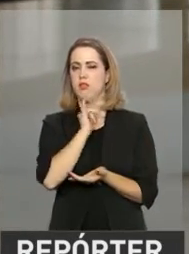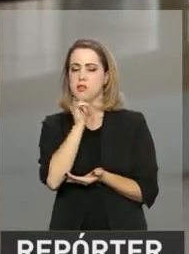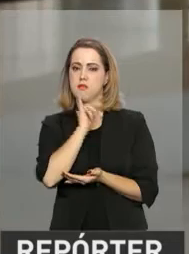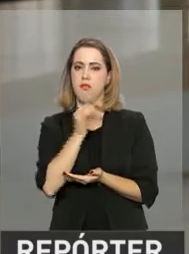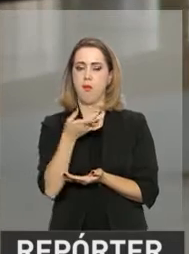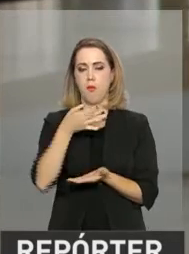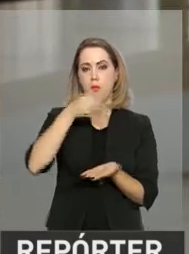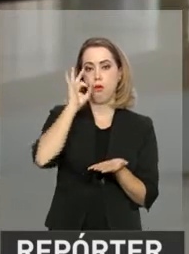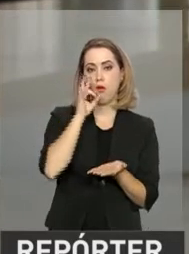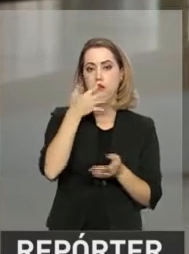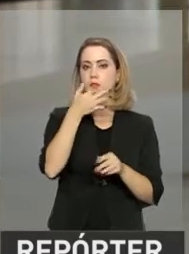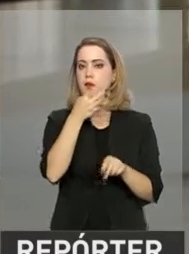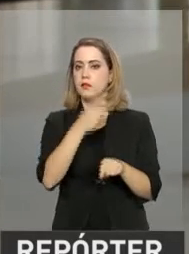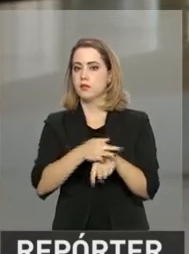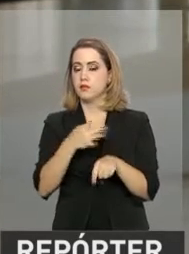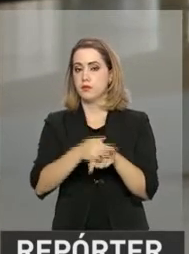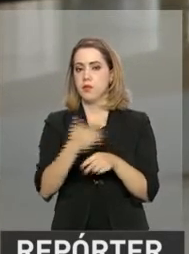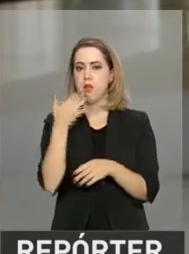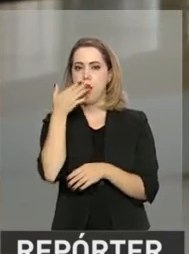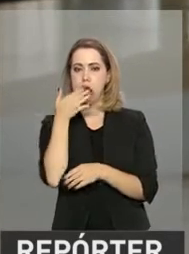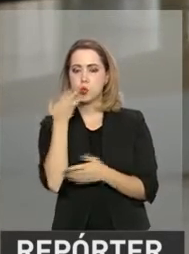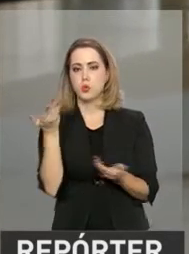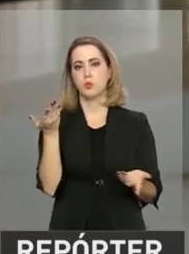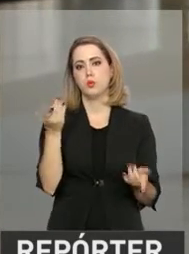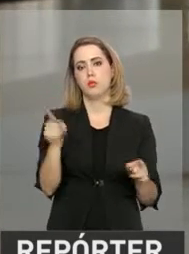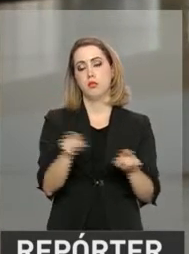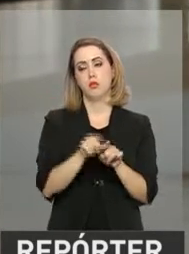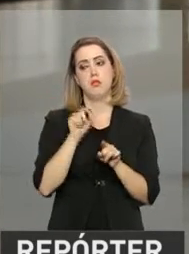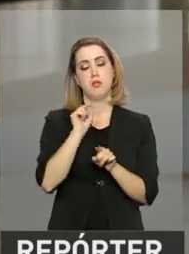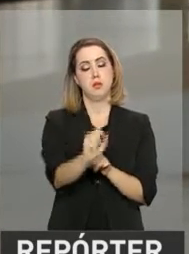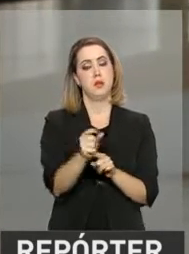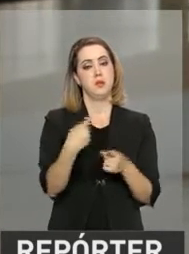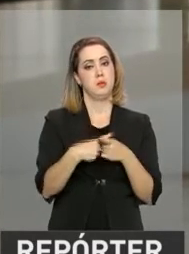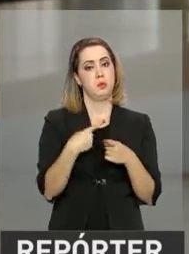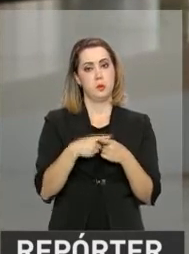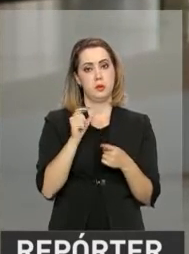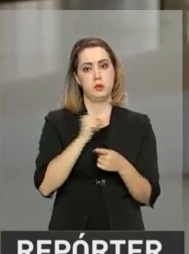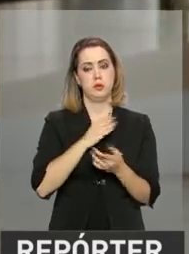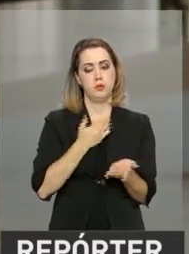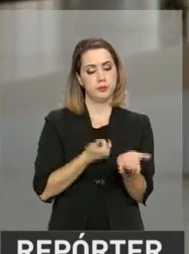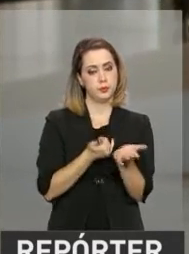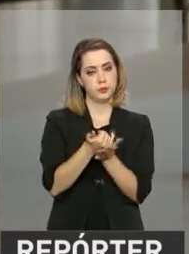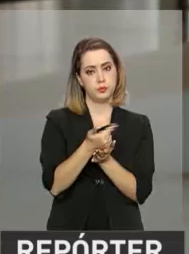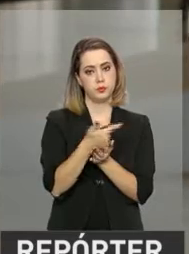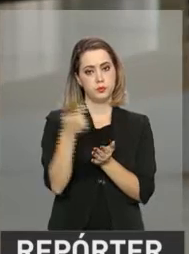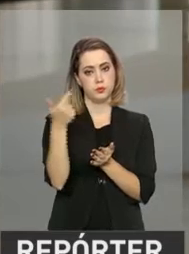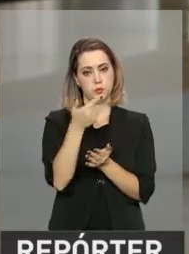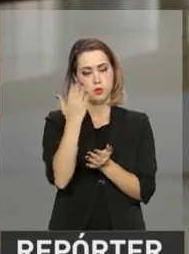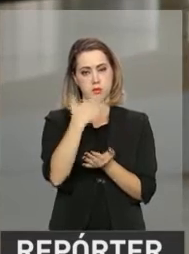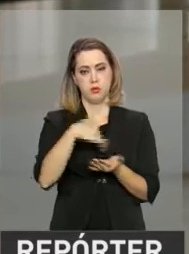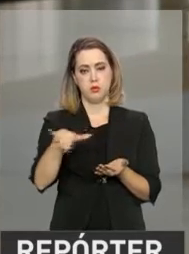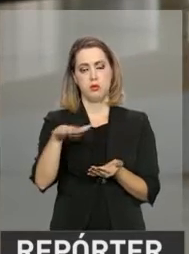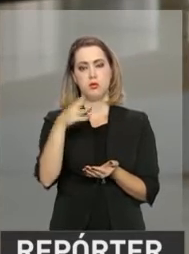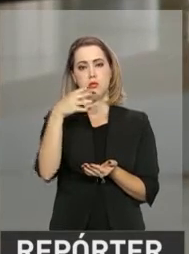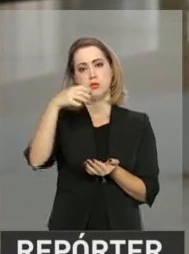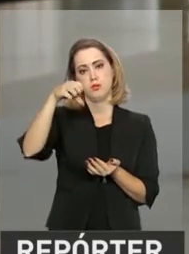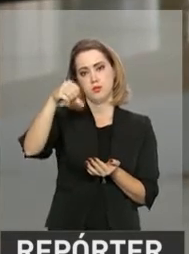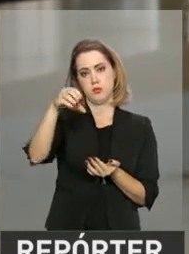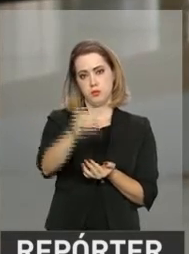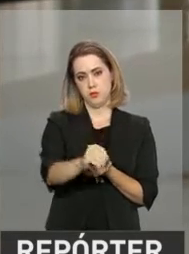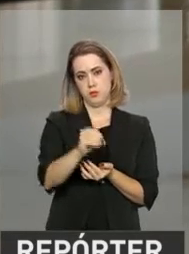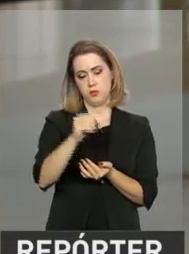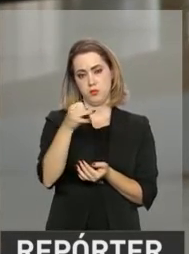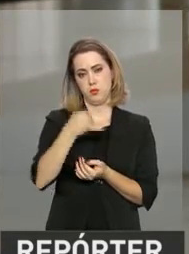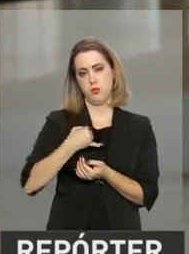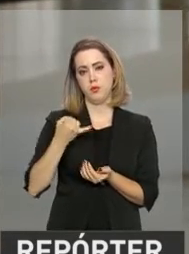soja, minério de ferro, açúcar. Este mecanismo existe no país desde a segunda metade da década de 90,